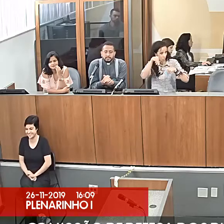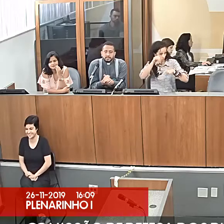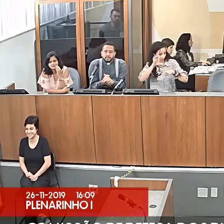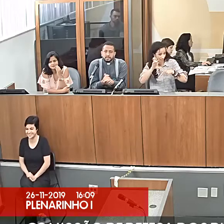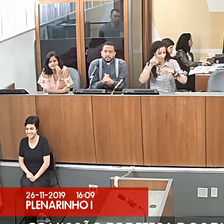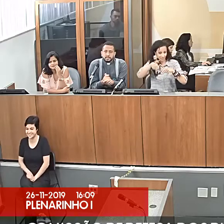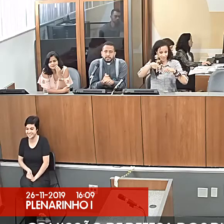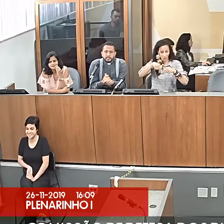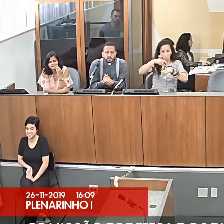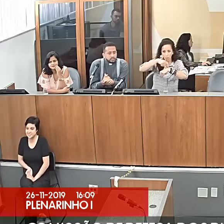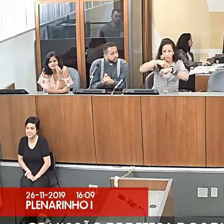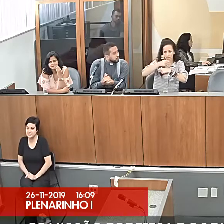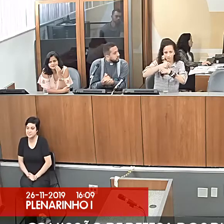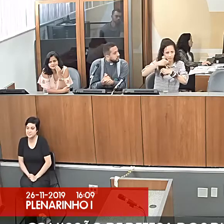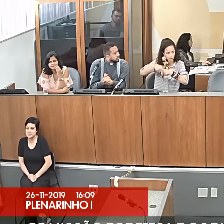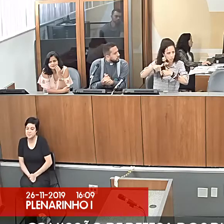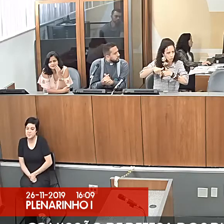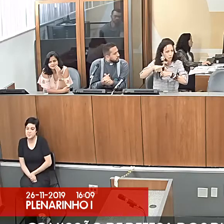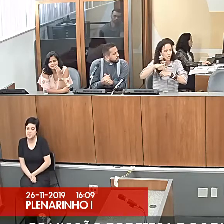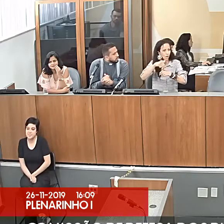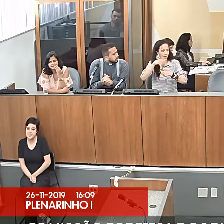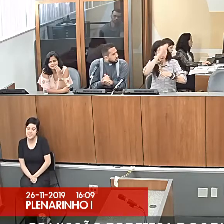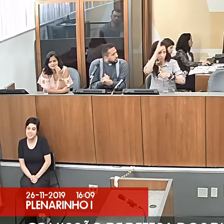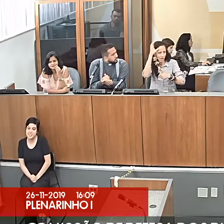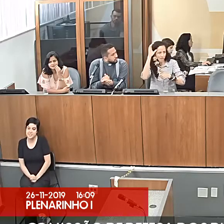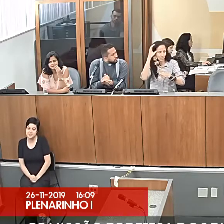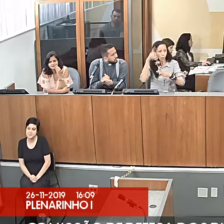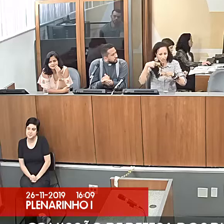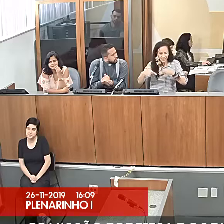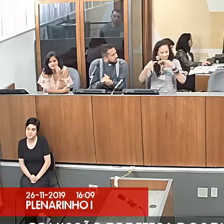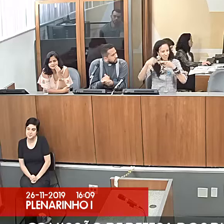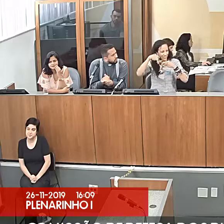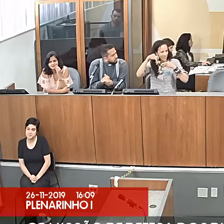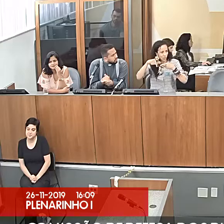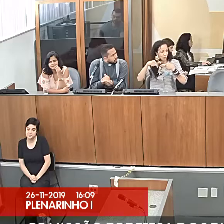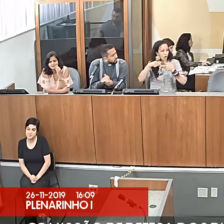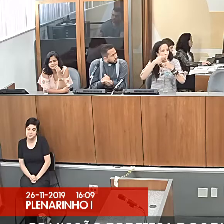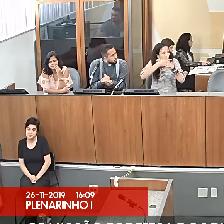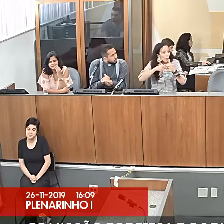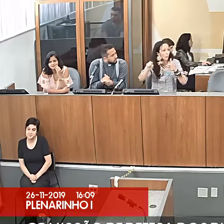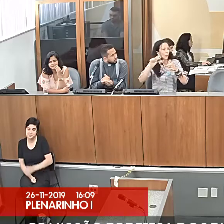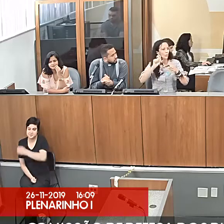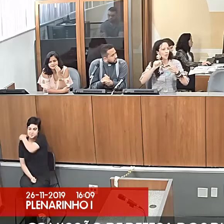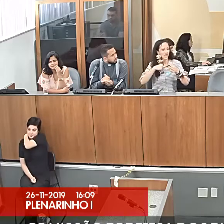luta de que um aluno surdo, somente um aluno surdo numa escola regular.